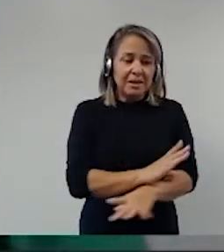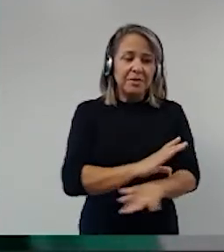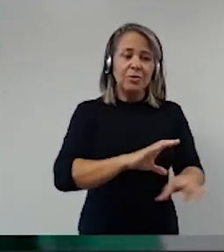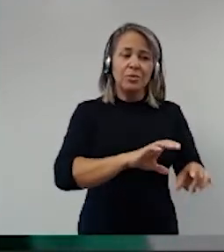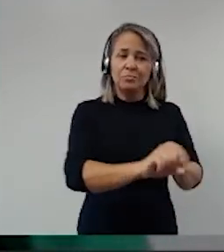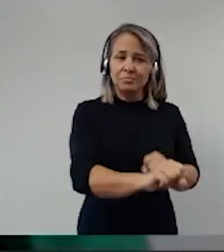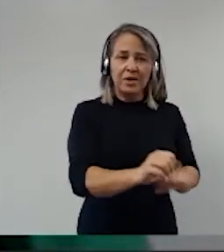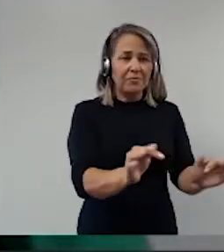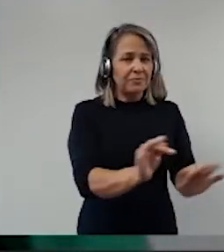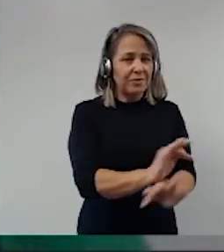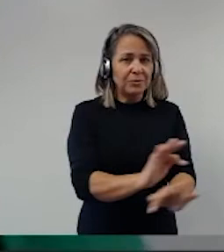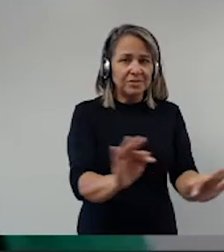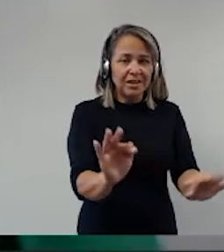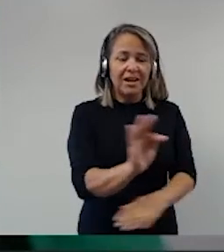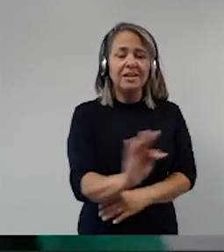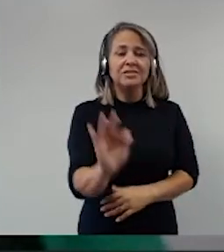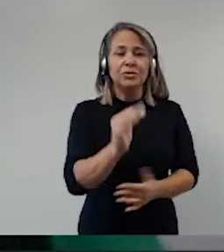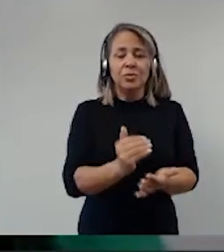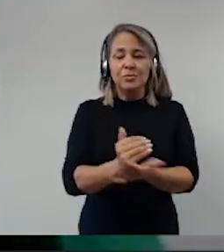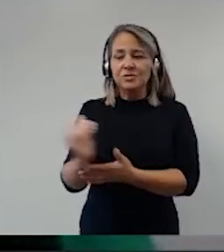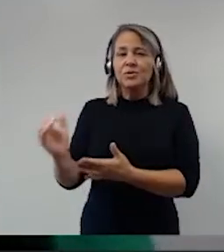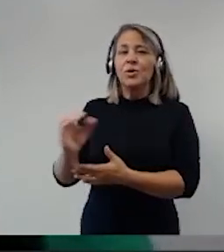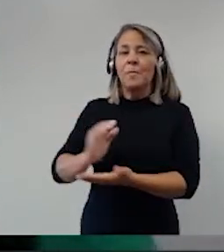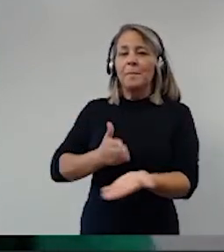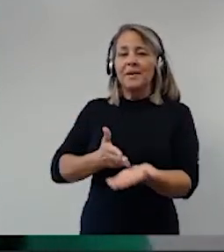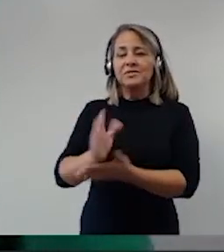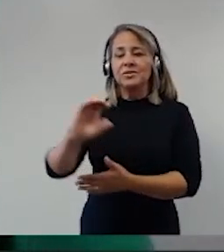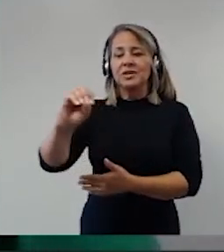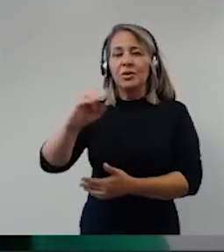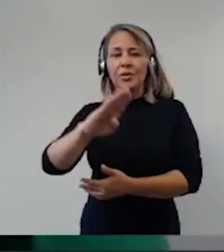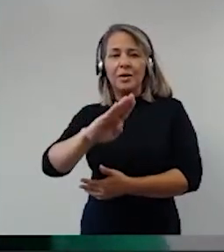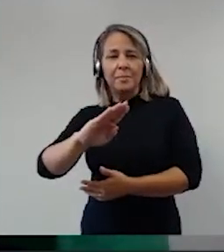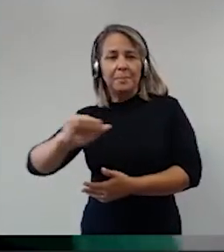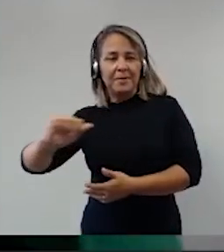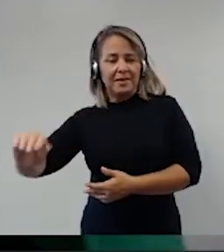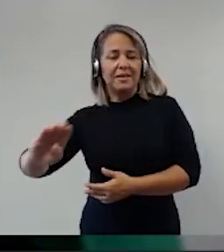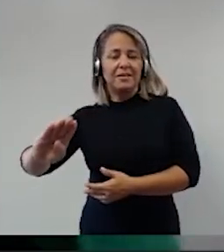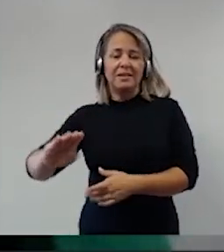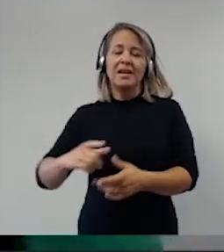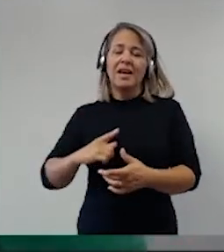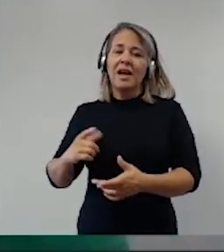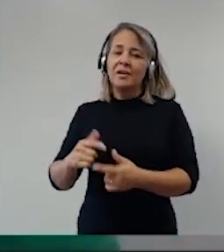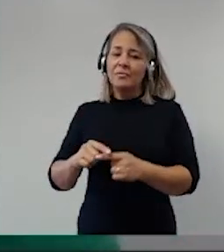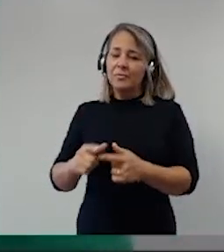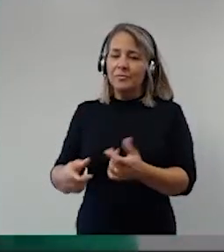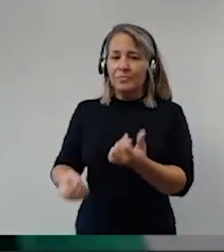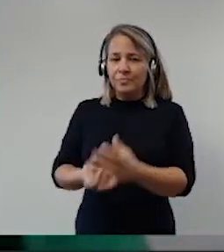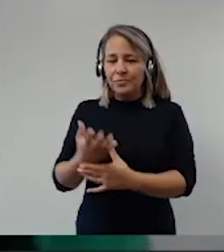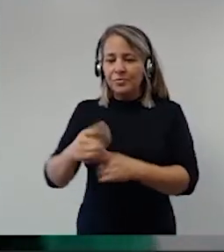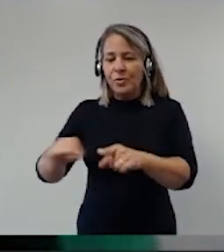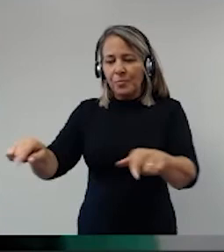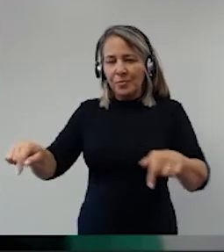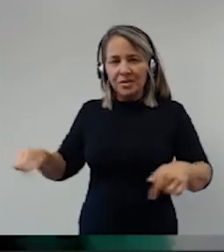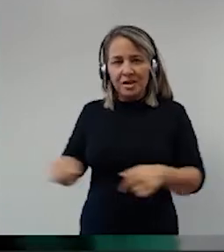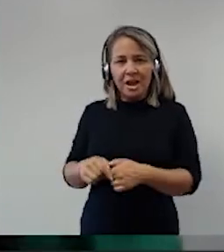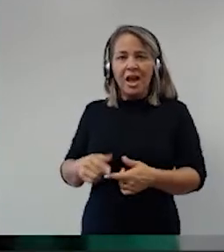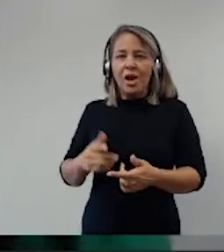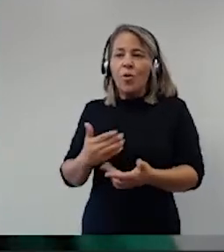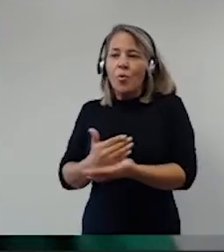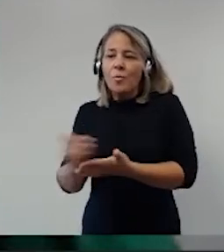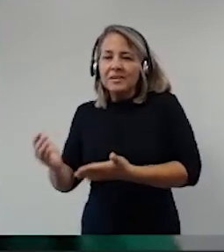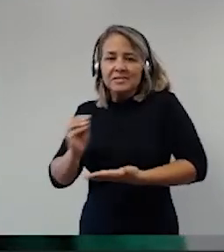OAB, a gente quer abrir o primeiro escritório, a gente quer passar a prospectar clientes, a gente quer passar a receber honorários, a gente quer passar a pagar